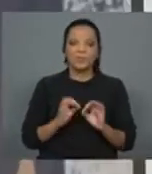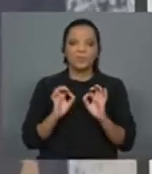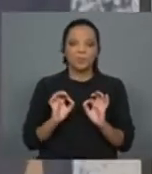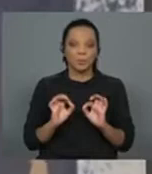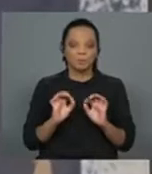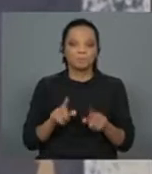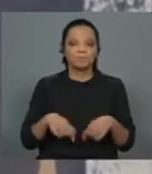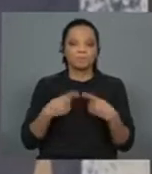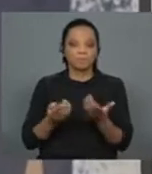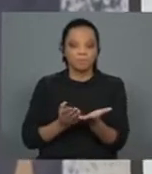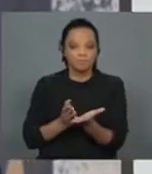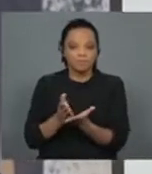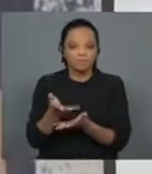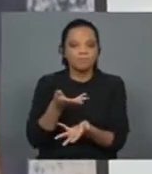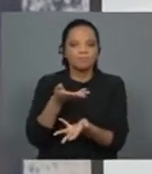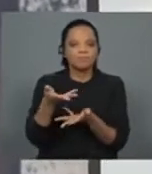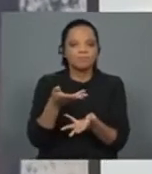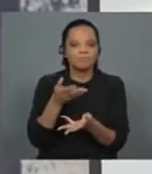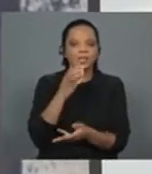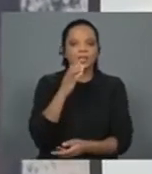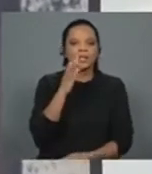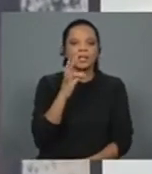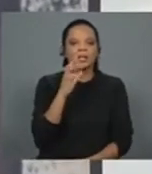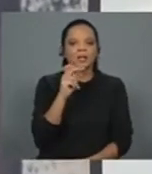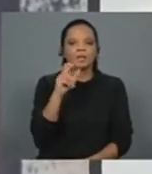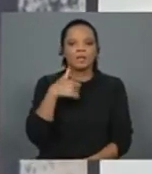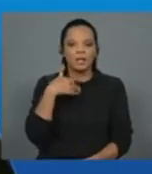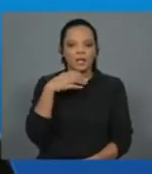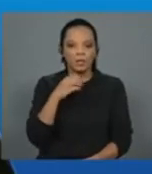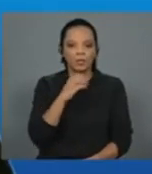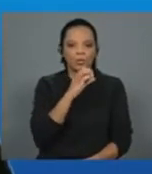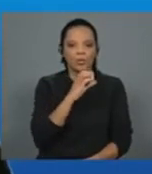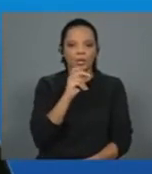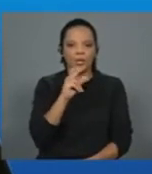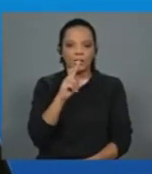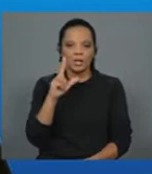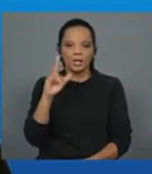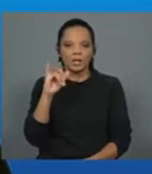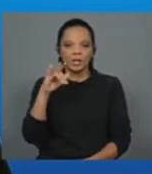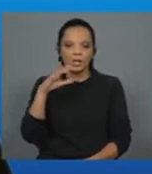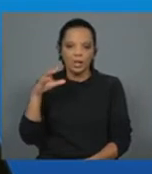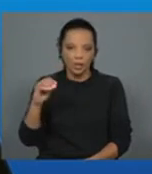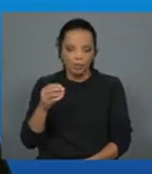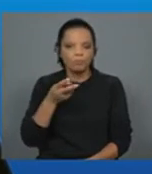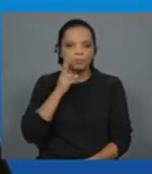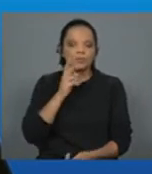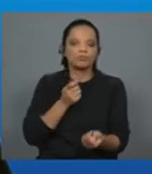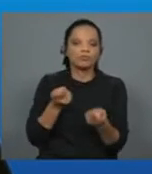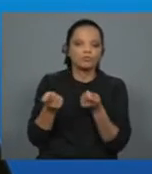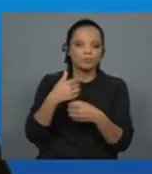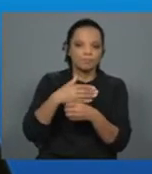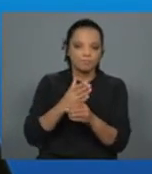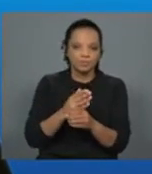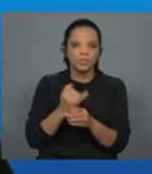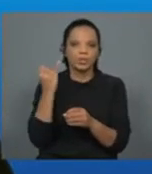Jorge, continuamos a conversa com o Fernando Carrilho, que é sismólogo e chefe de divisão de Geofísica do Instituto Português do Mar